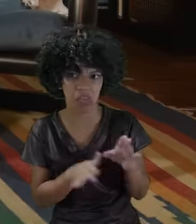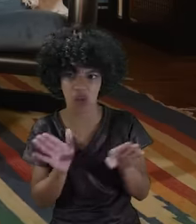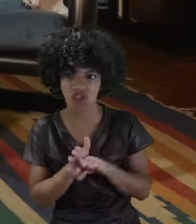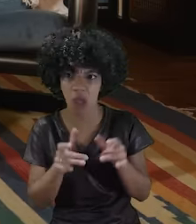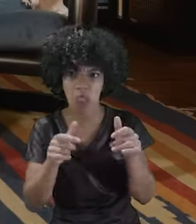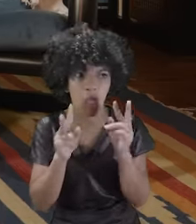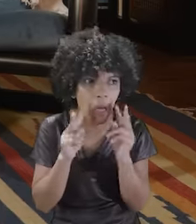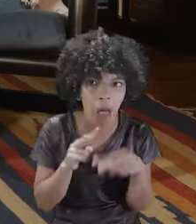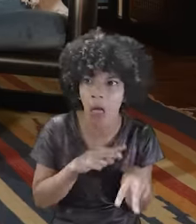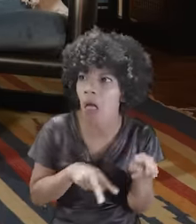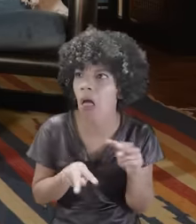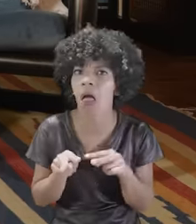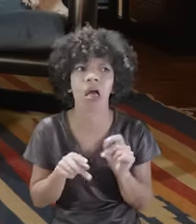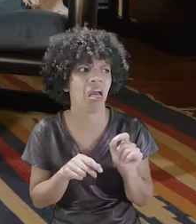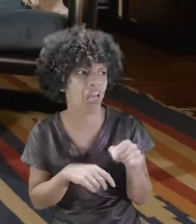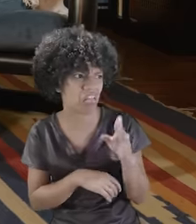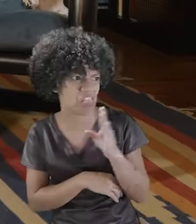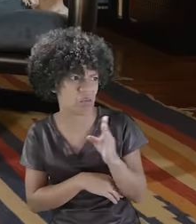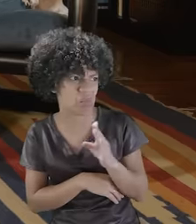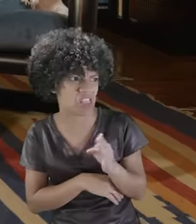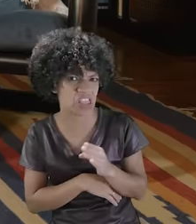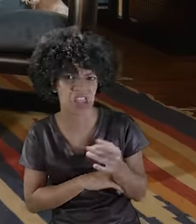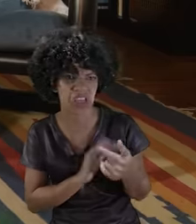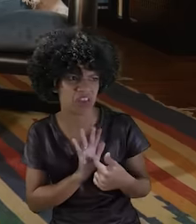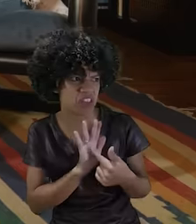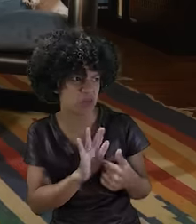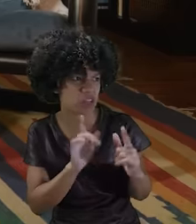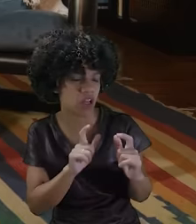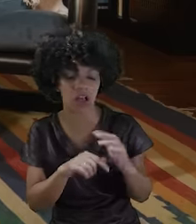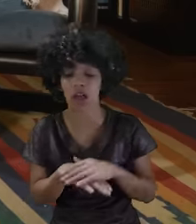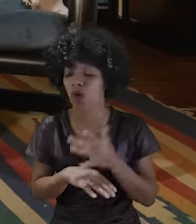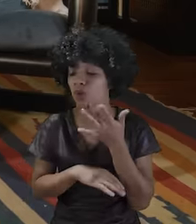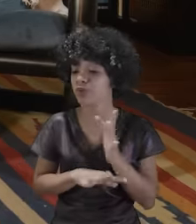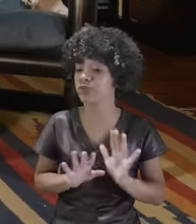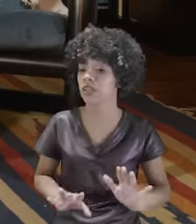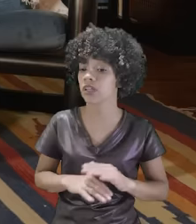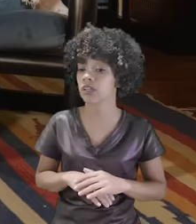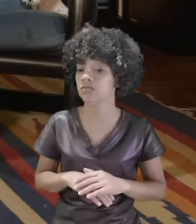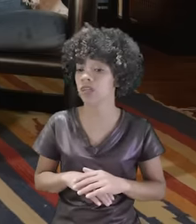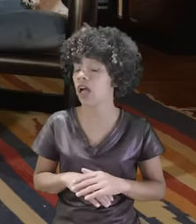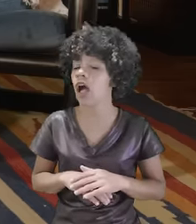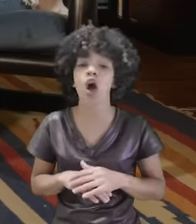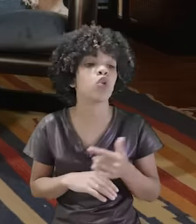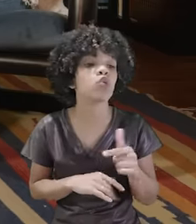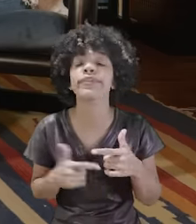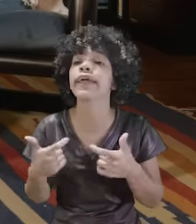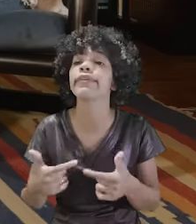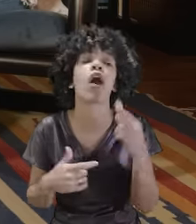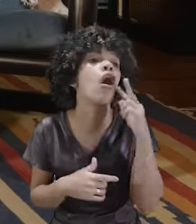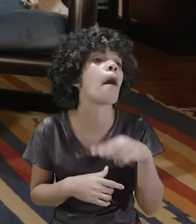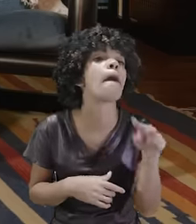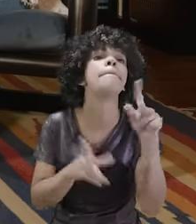e eu devo essa Brasil que você mostrou Na foto ele falou não sei ah que bom não tem guerra olha